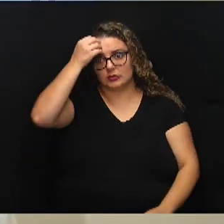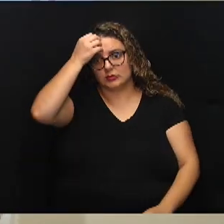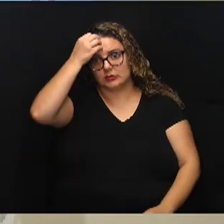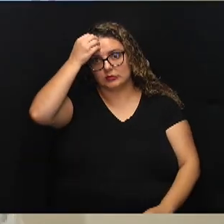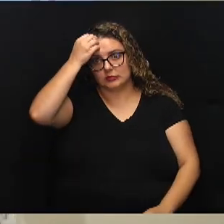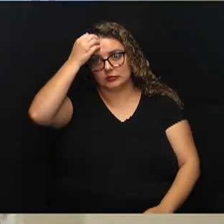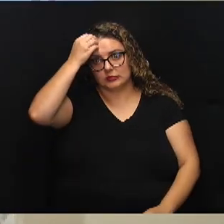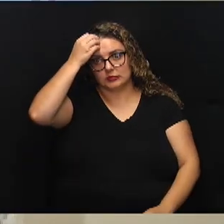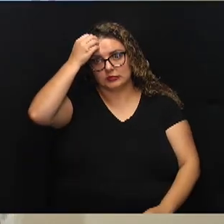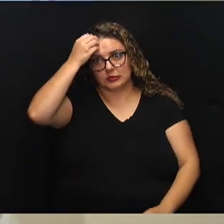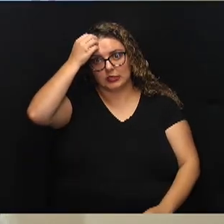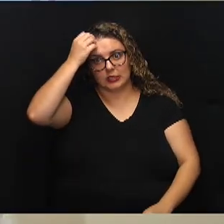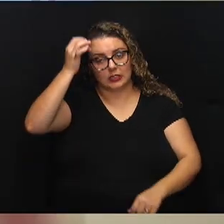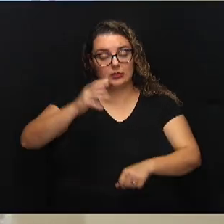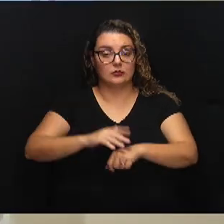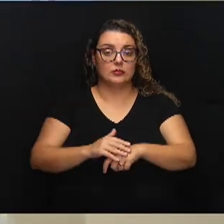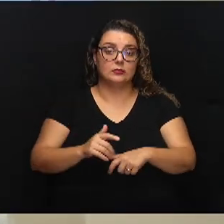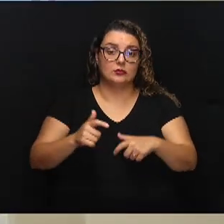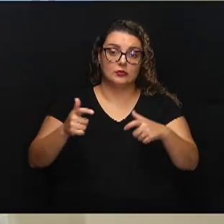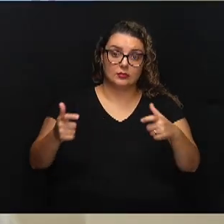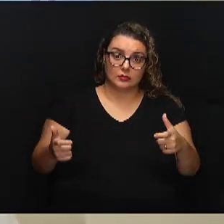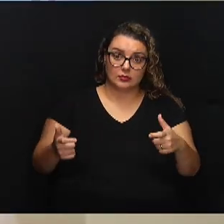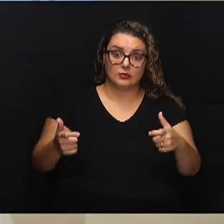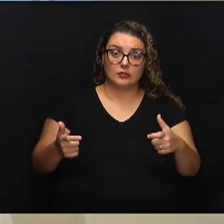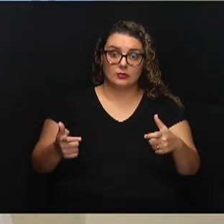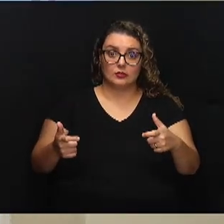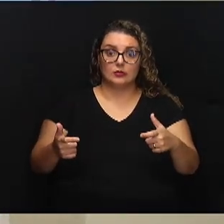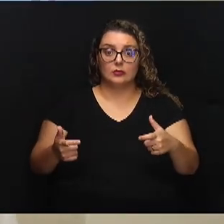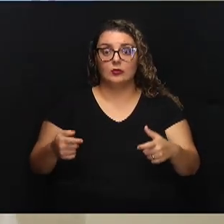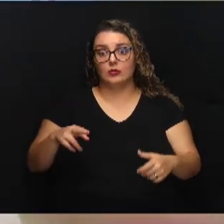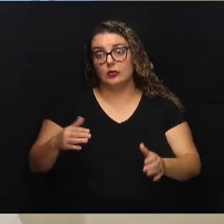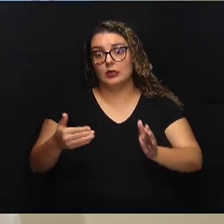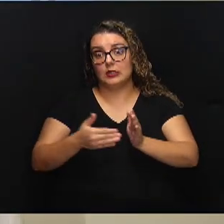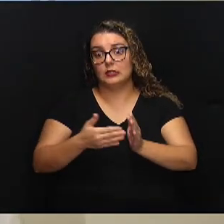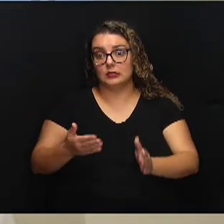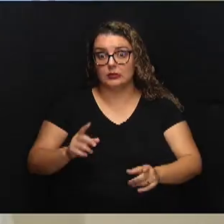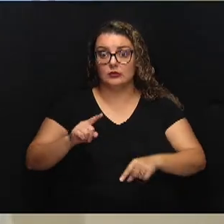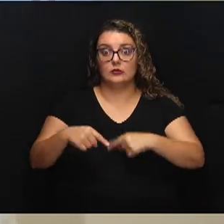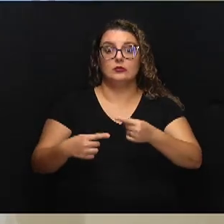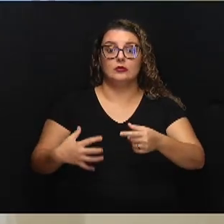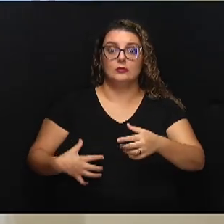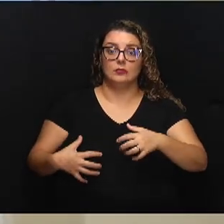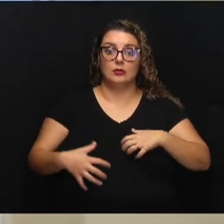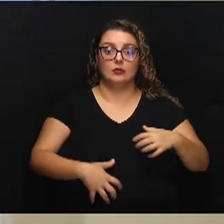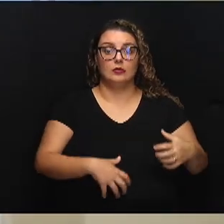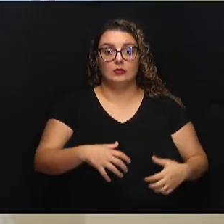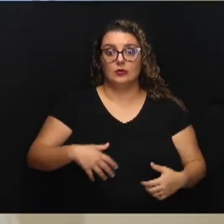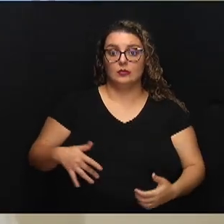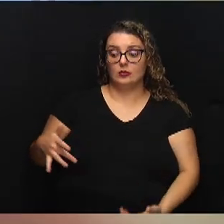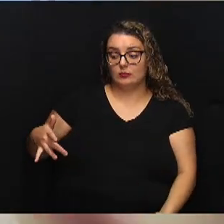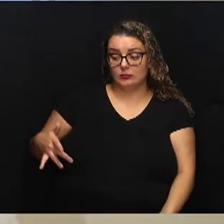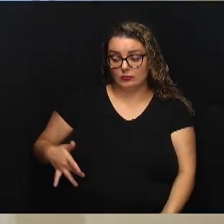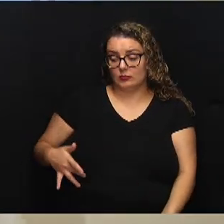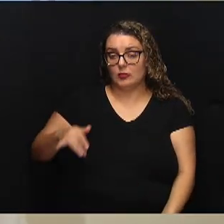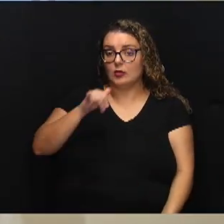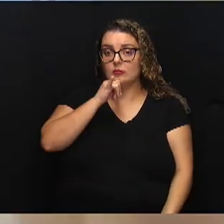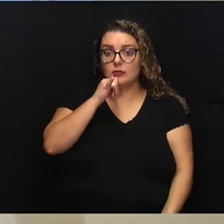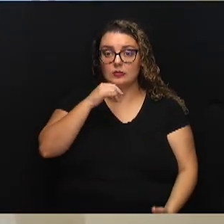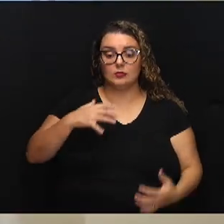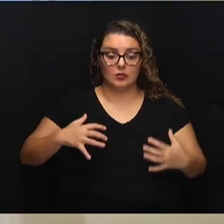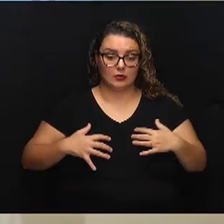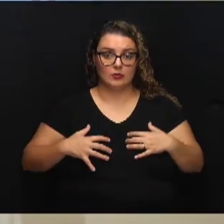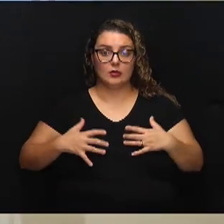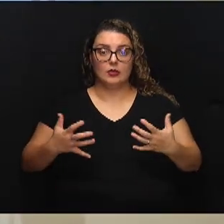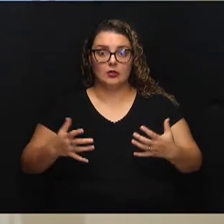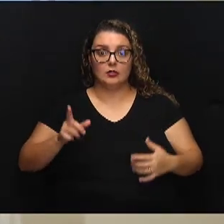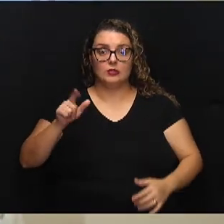de doença, tem uma doença extensa, ou até mesmo já está em outros órgãos, como por exemplo o fígado ou pulmão, que